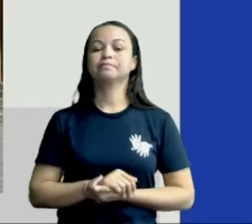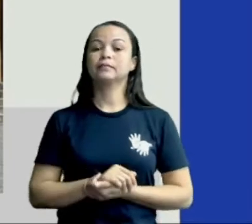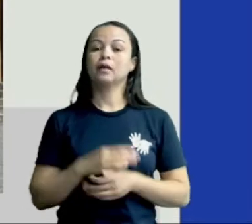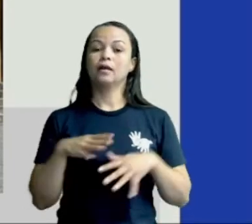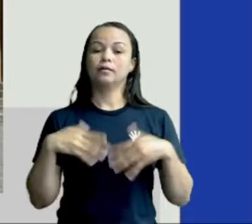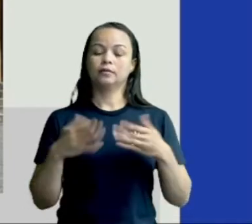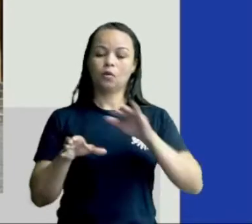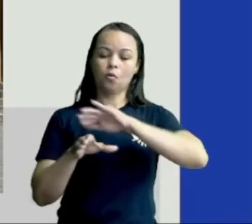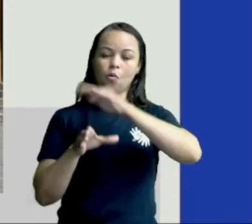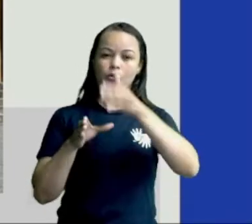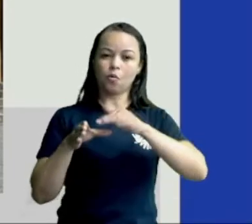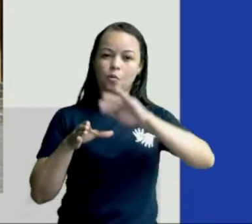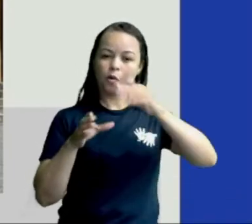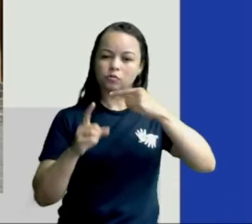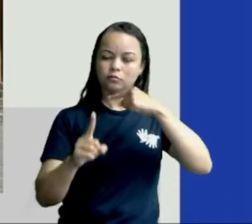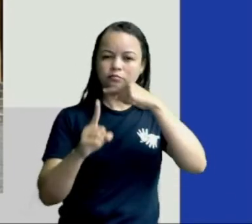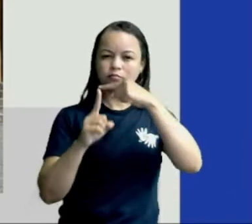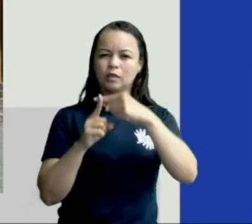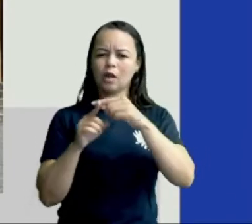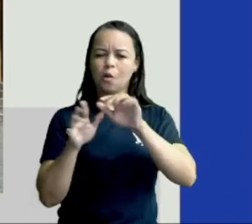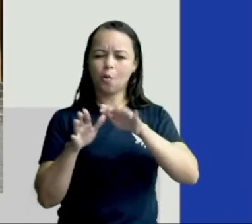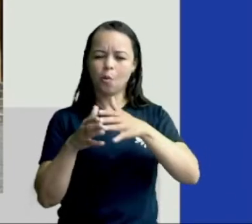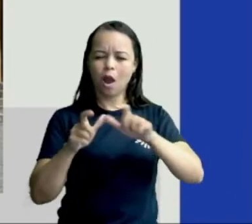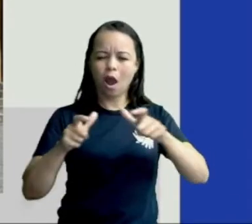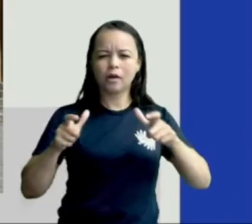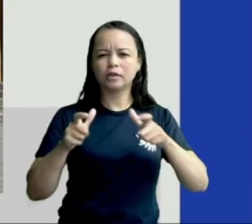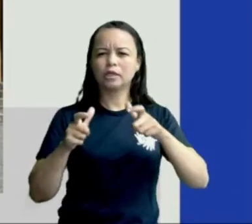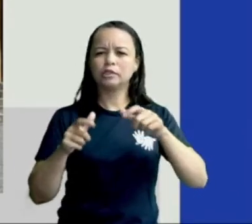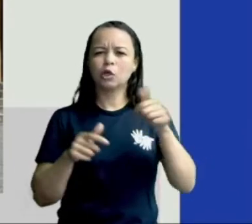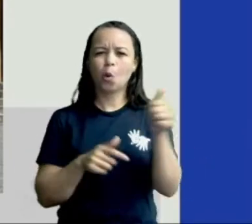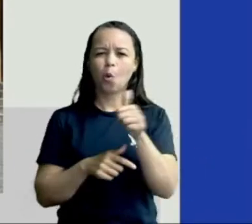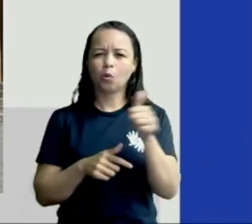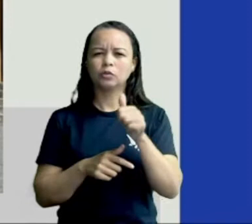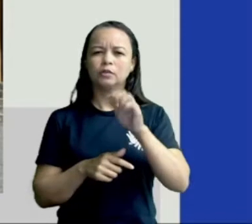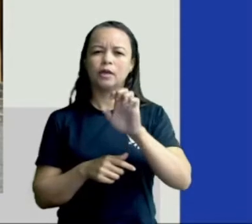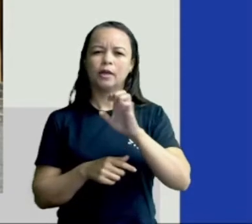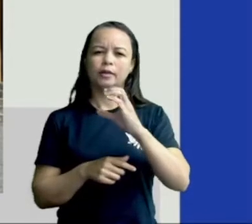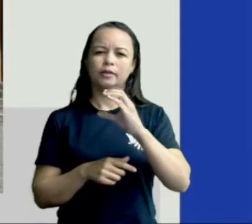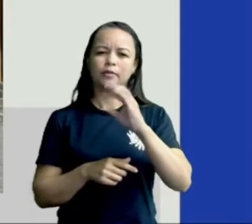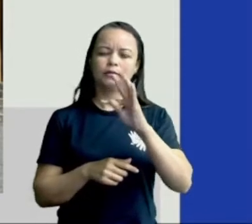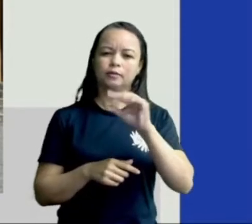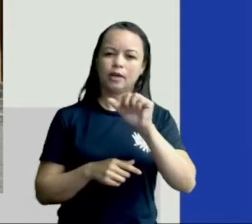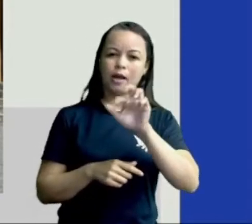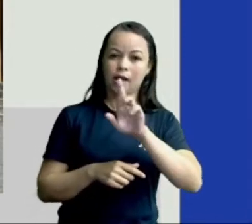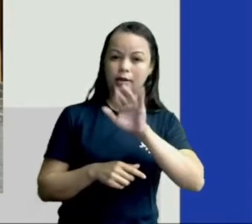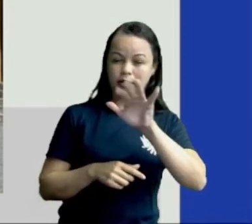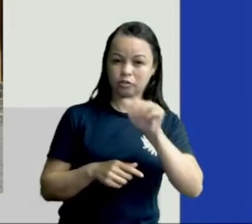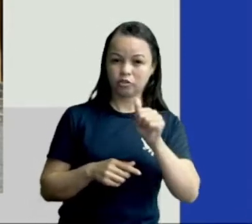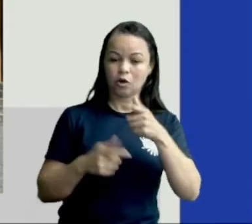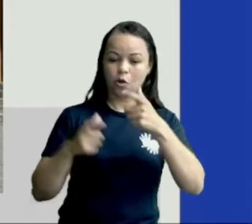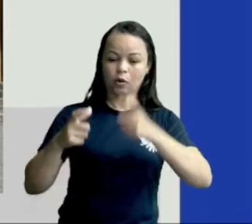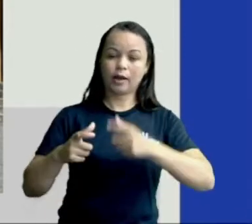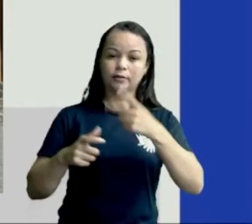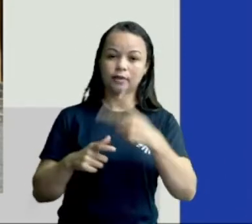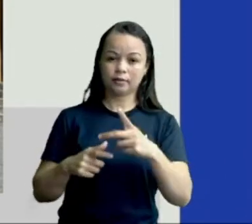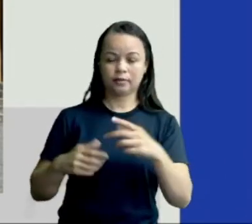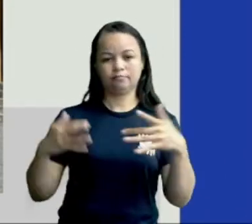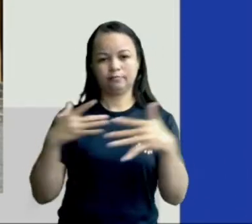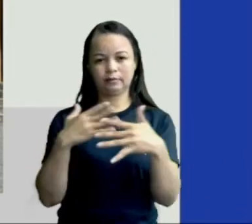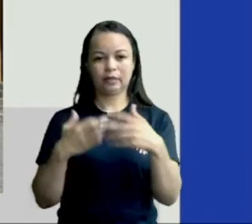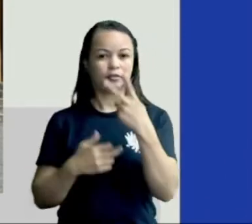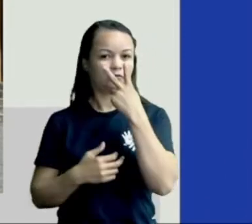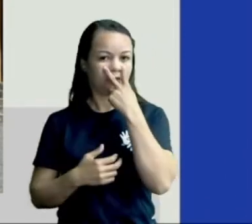das Tabocas é uma área de aproximadamente 11 hectares, localizada no município de Vitória de Santo Antão,